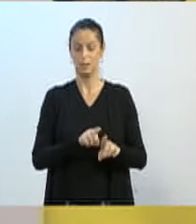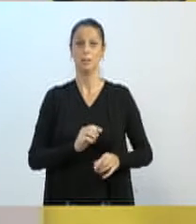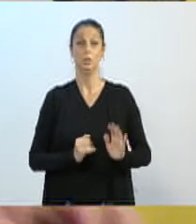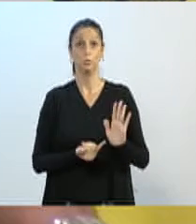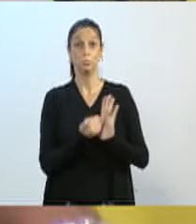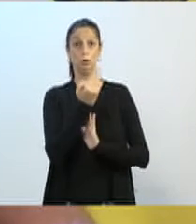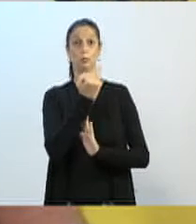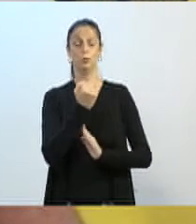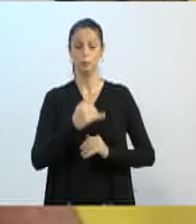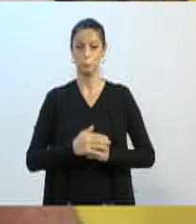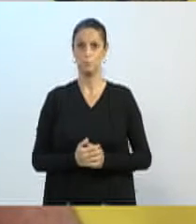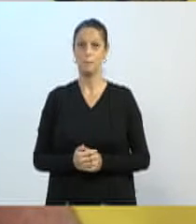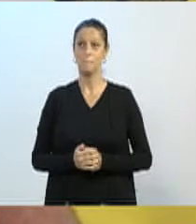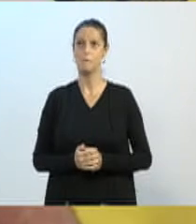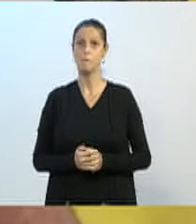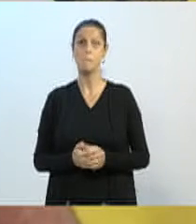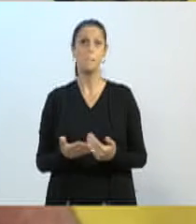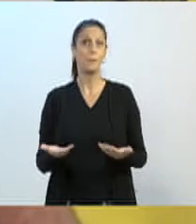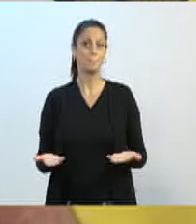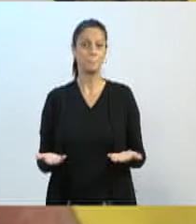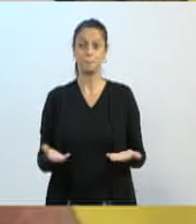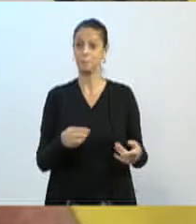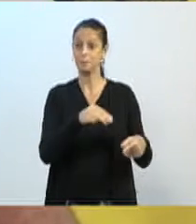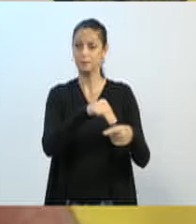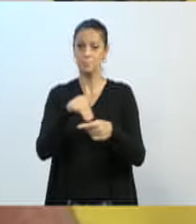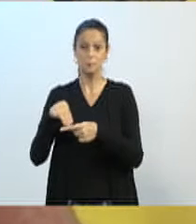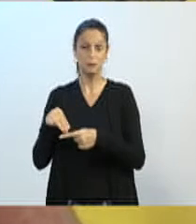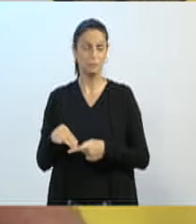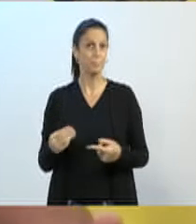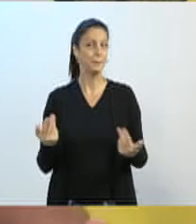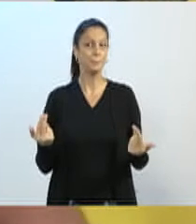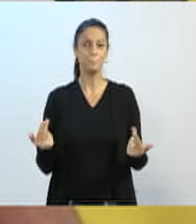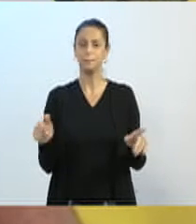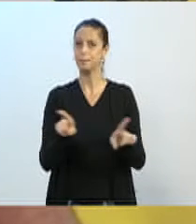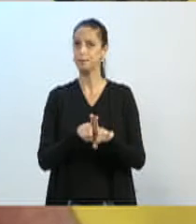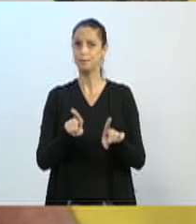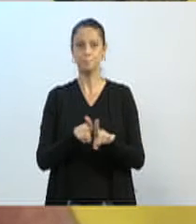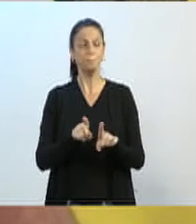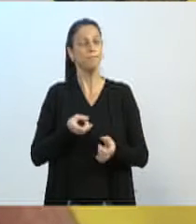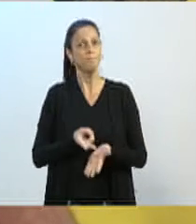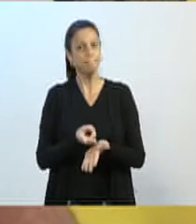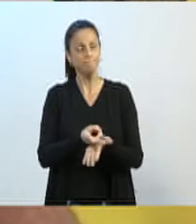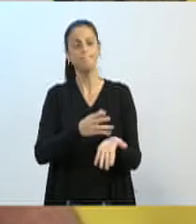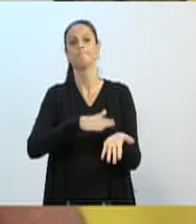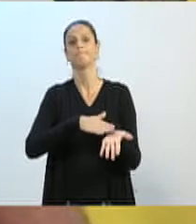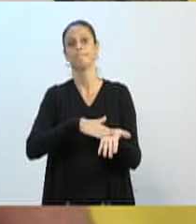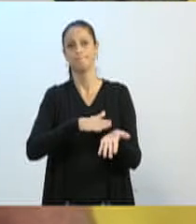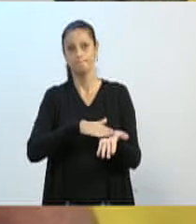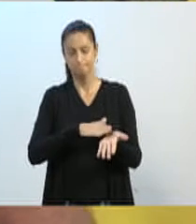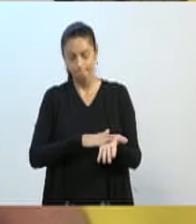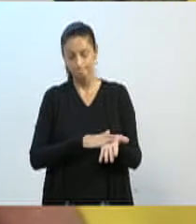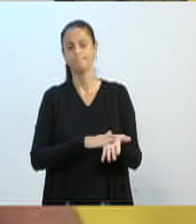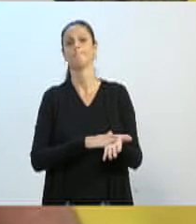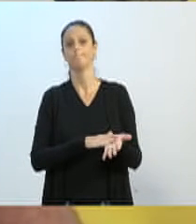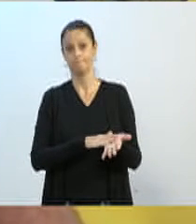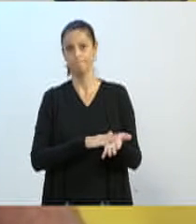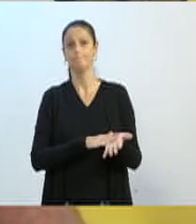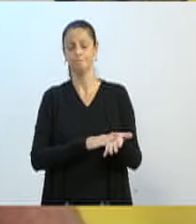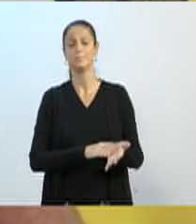de todo o país. Nenhum município, da mesma forma, isentou esses estabelecimentos do